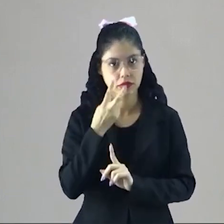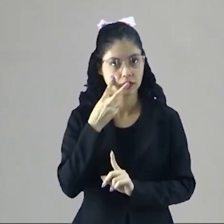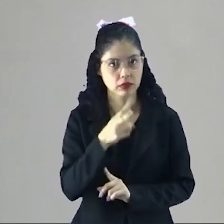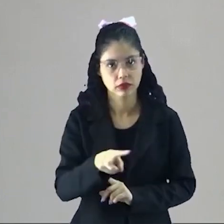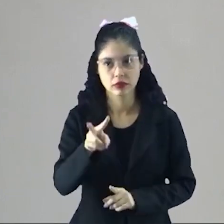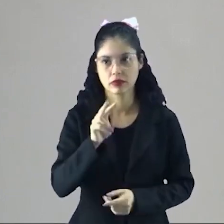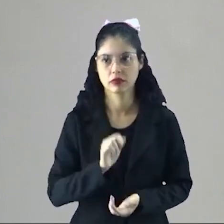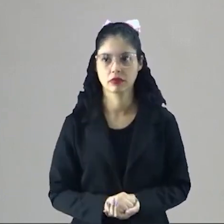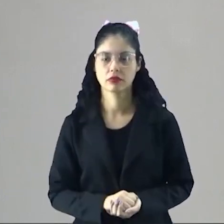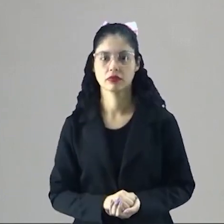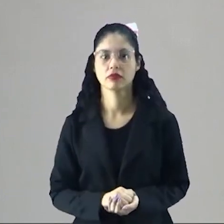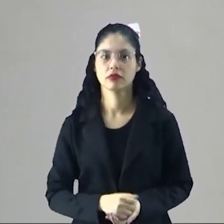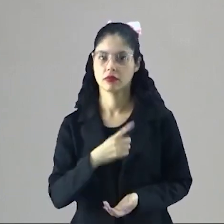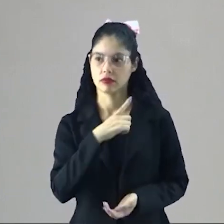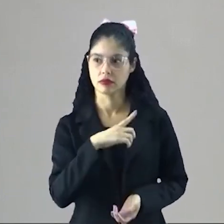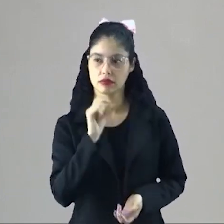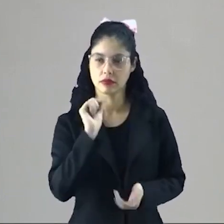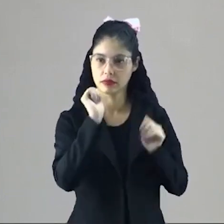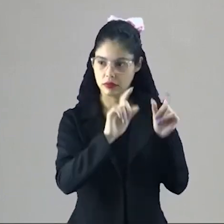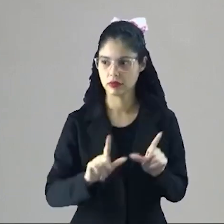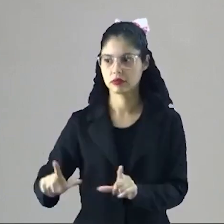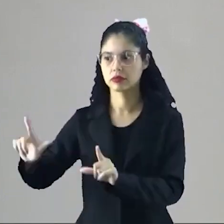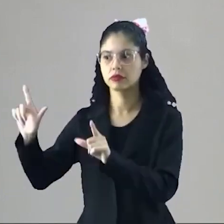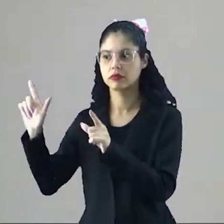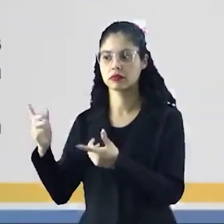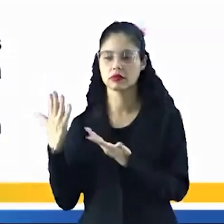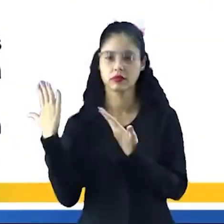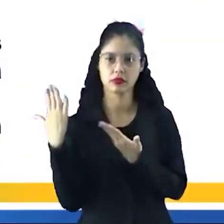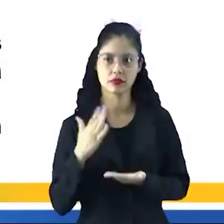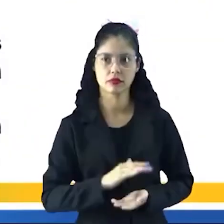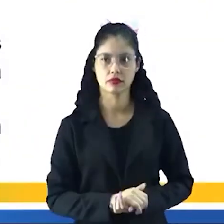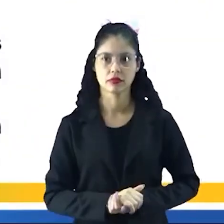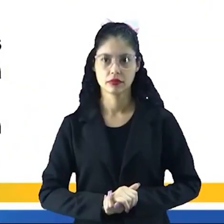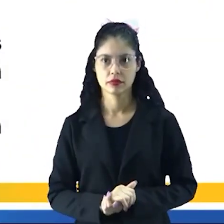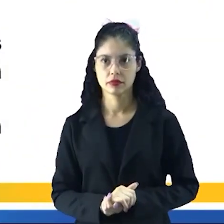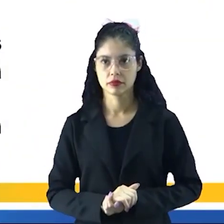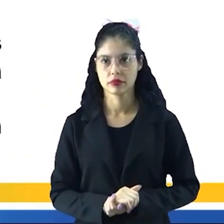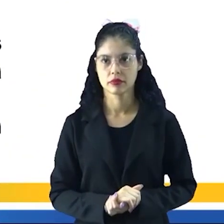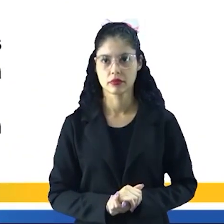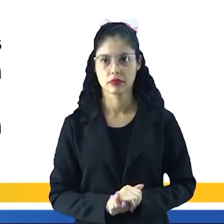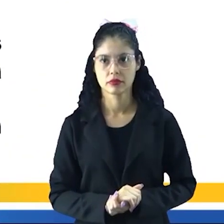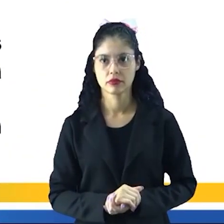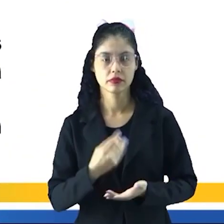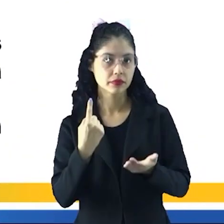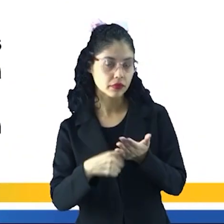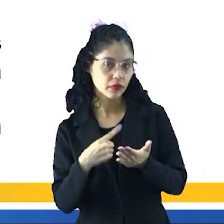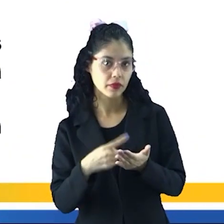uma definição para vocês e eu quero que vocês acompanhem comigo aqui no slide. Vamos lá?